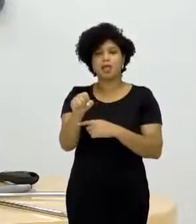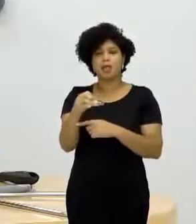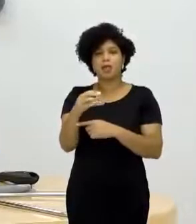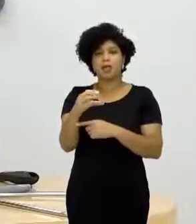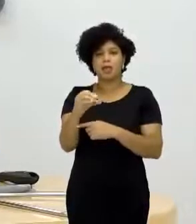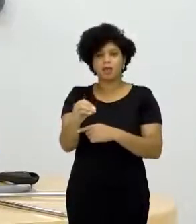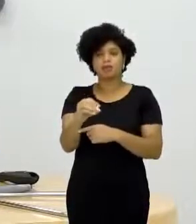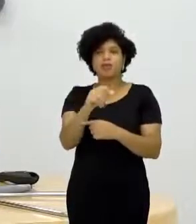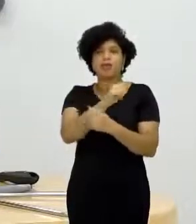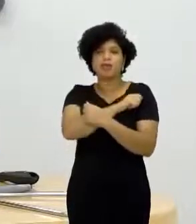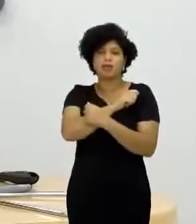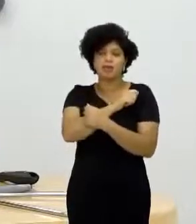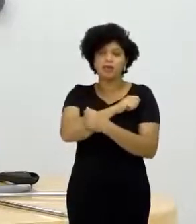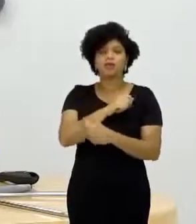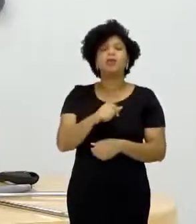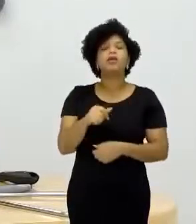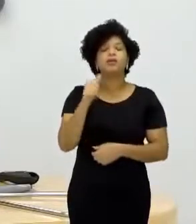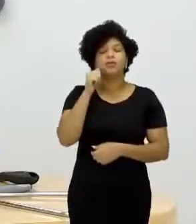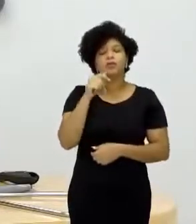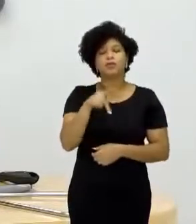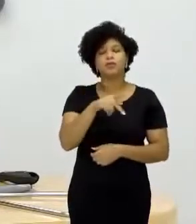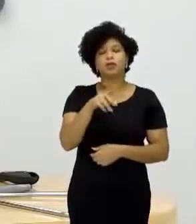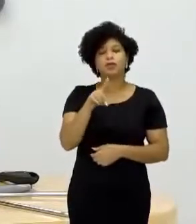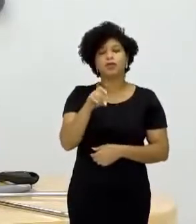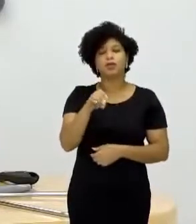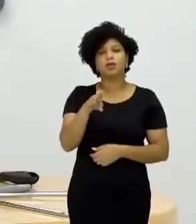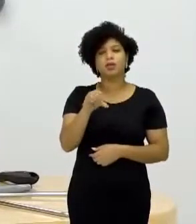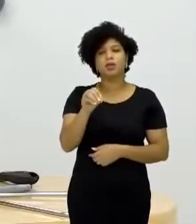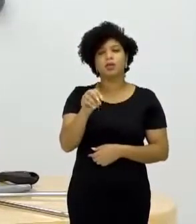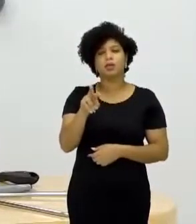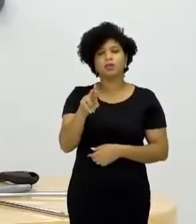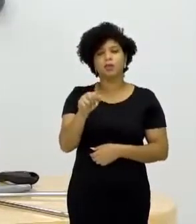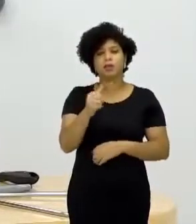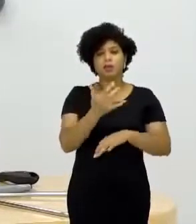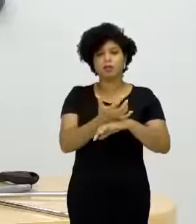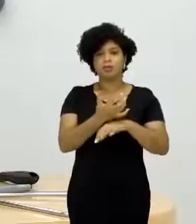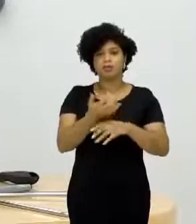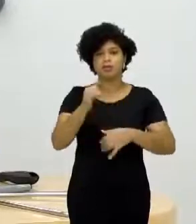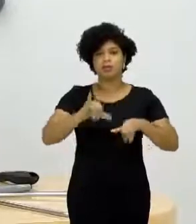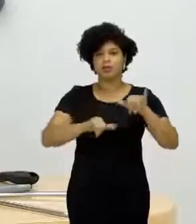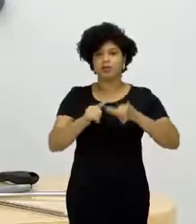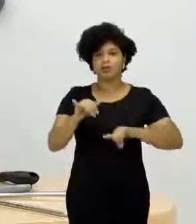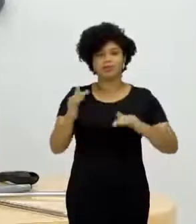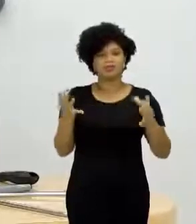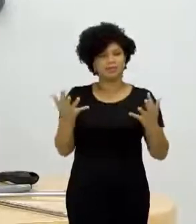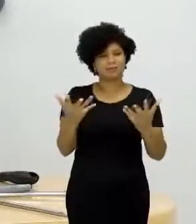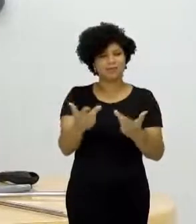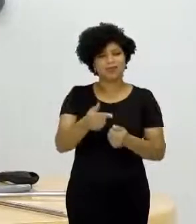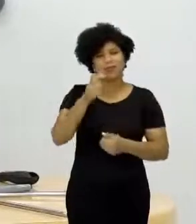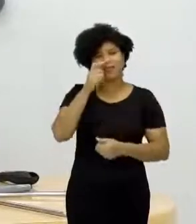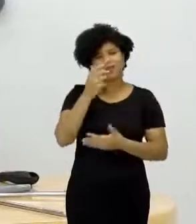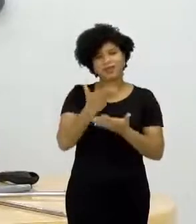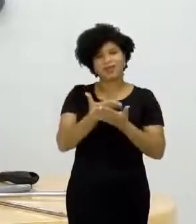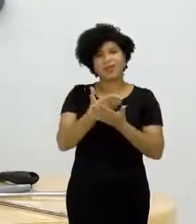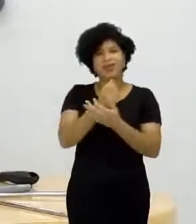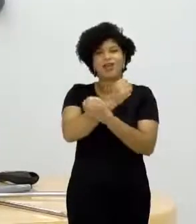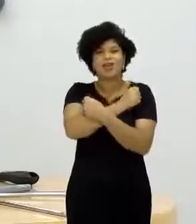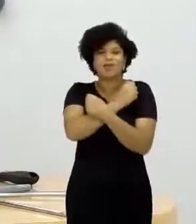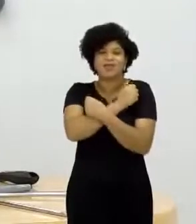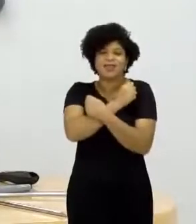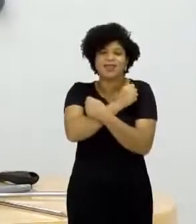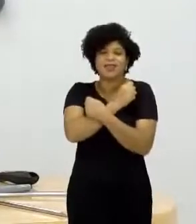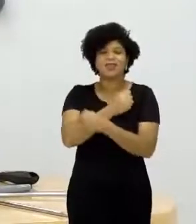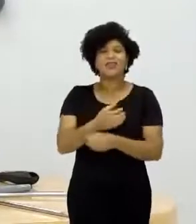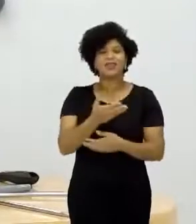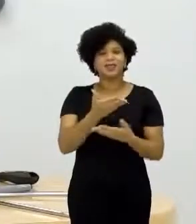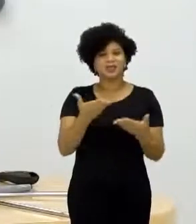do aluno da professora Débora Dias, de Química. Professora maravilhosa com a gente aí, sempre assistindo essas aulas. Um abraço, professora.